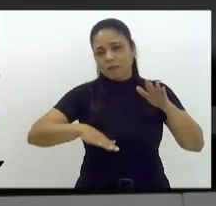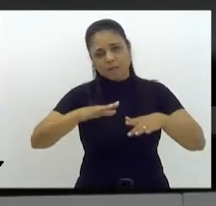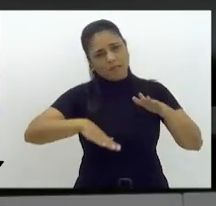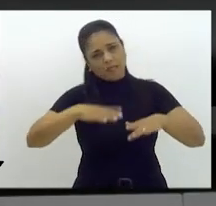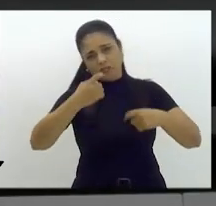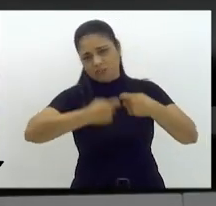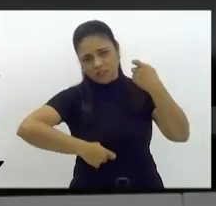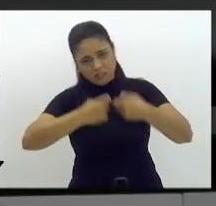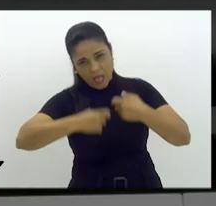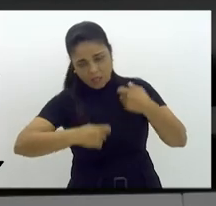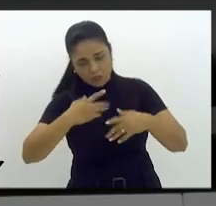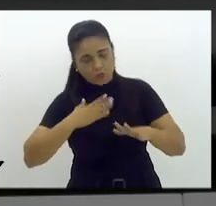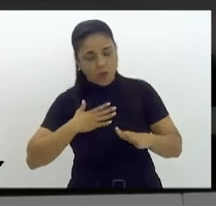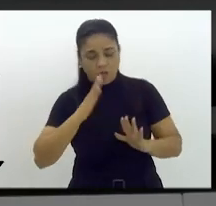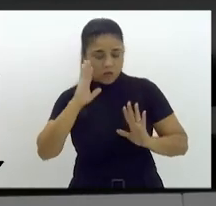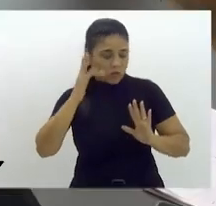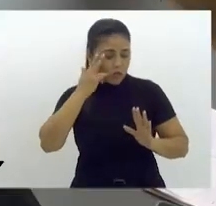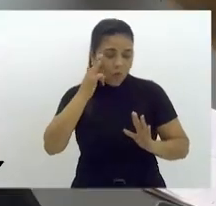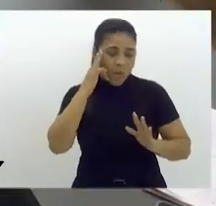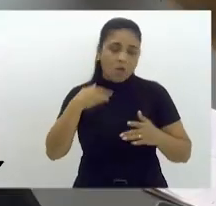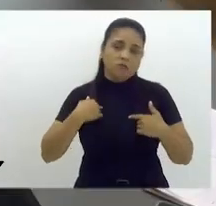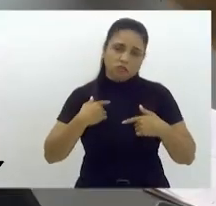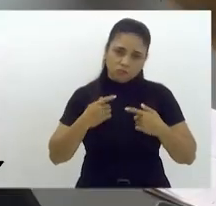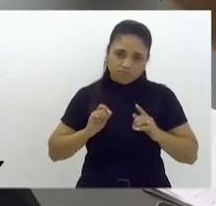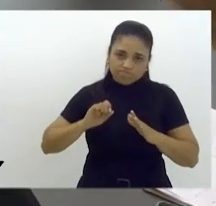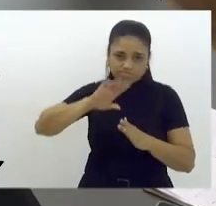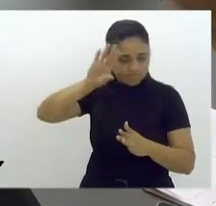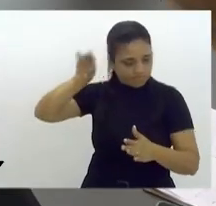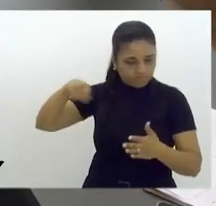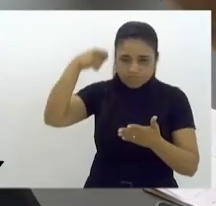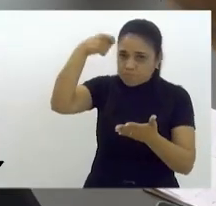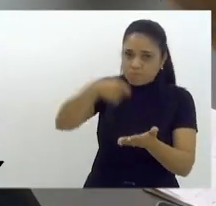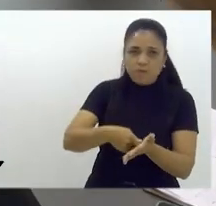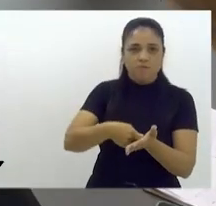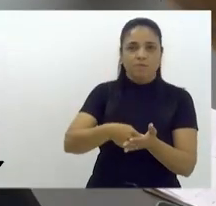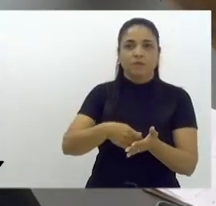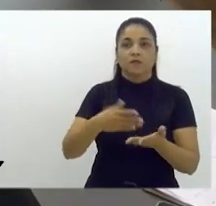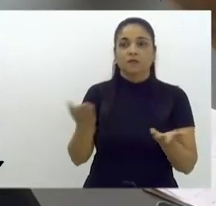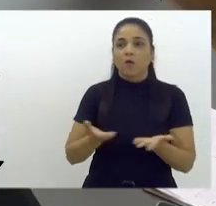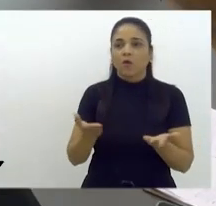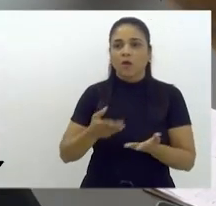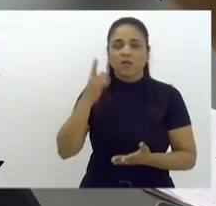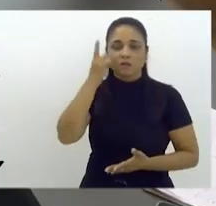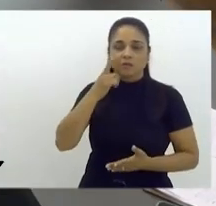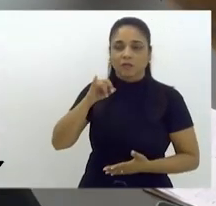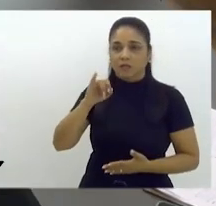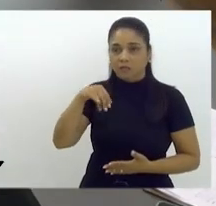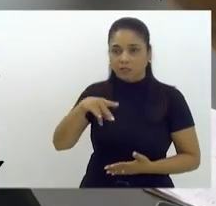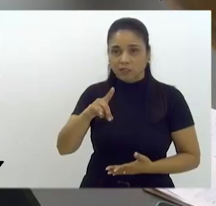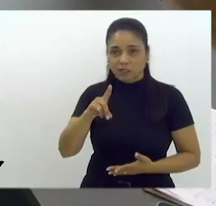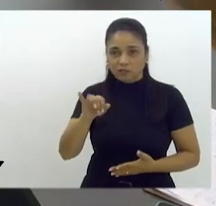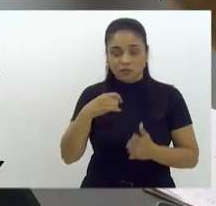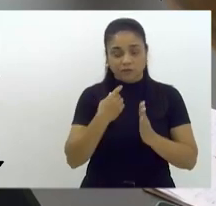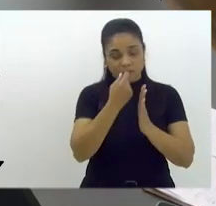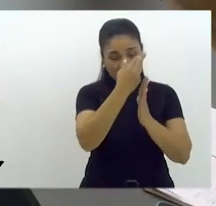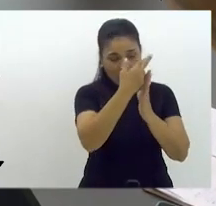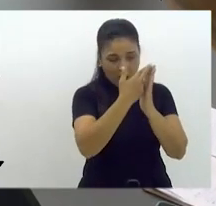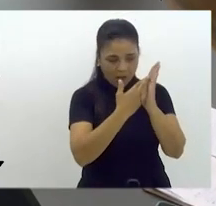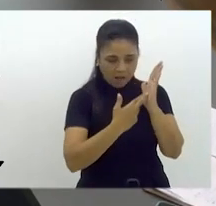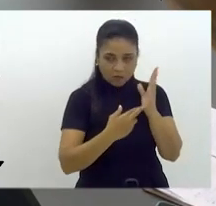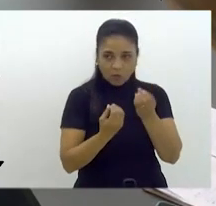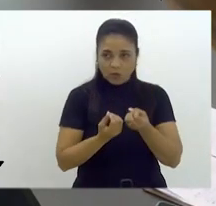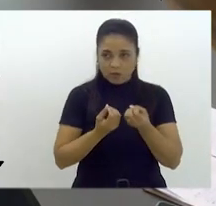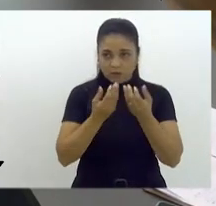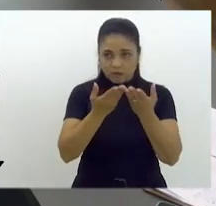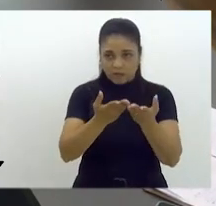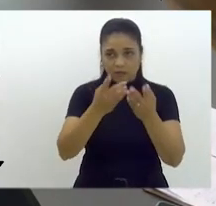é uma prática como Nossa obrigado a deputada índia quer fazer entrega de um relatório né então esse relatório